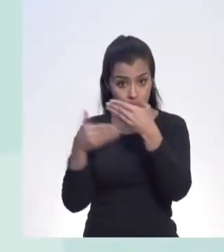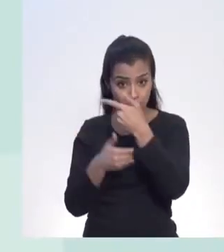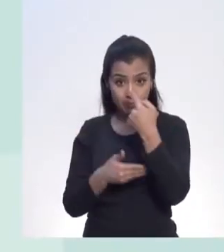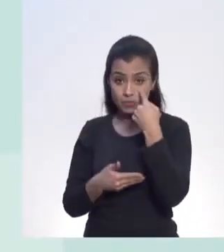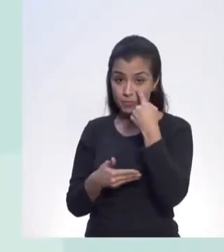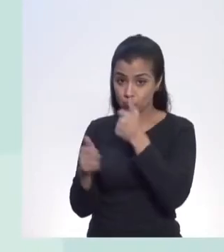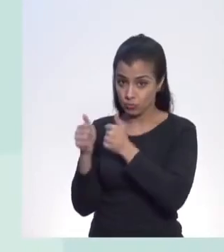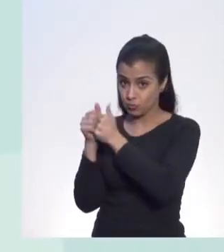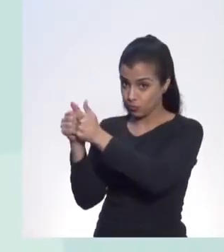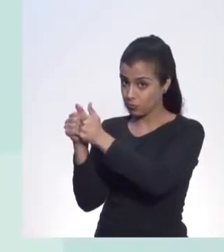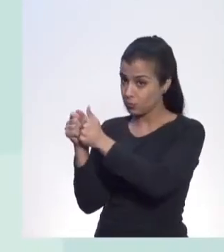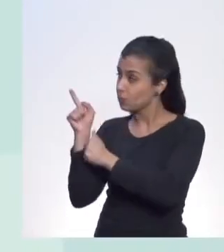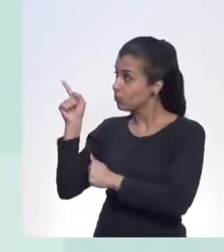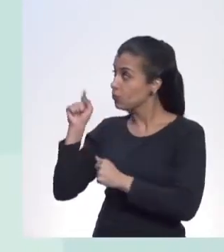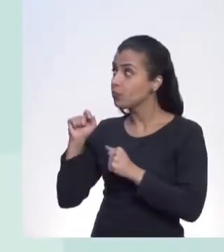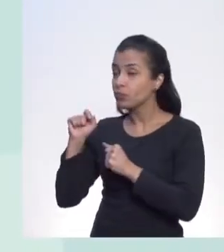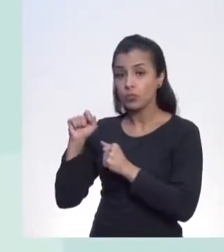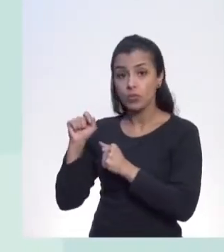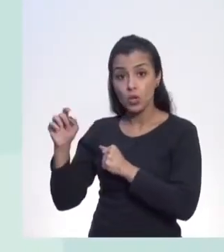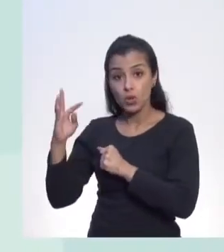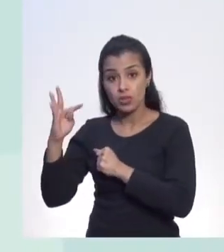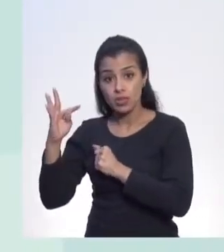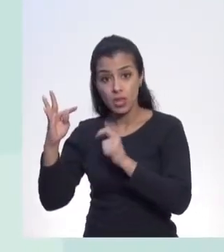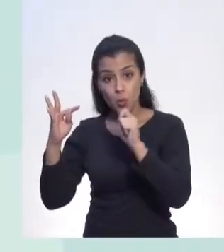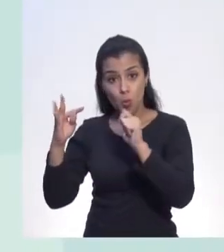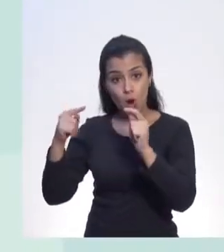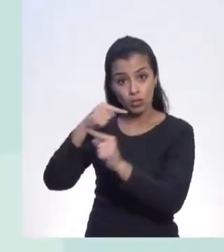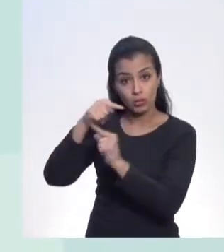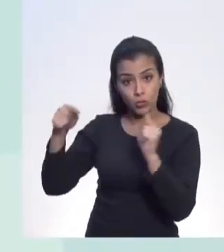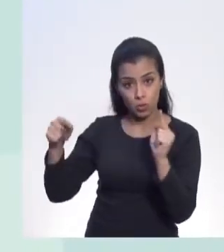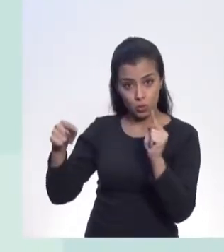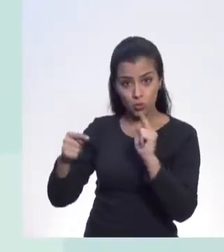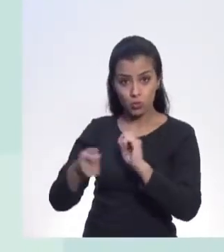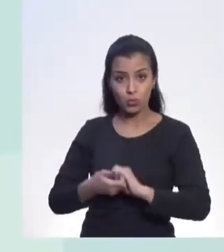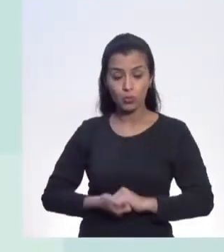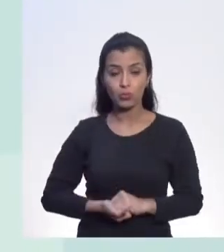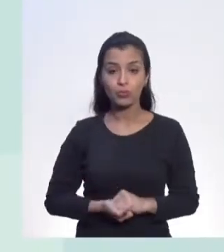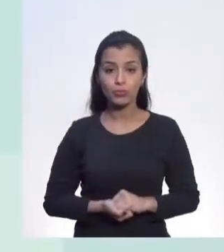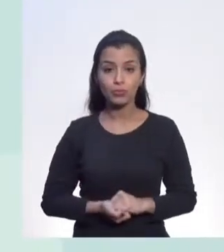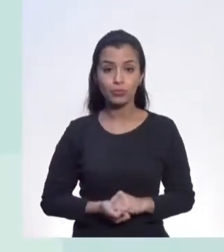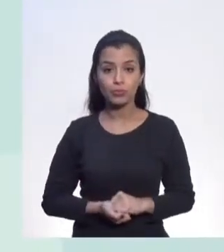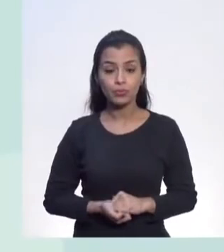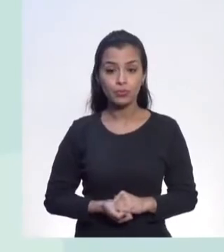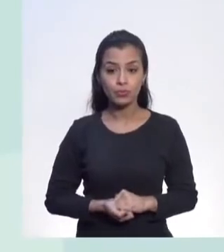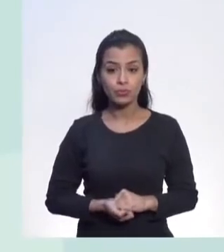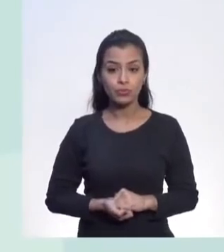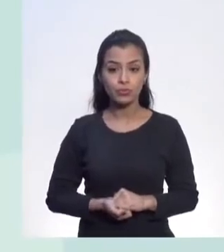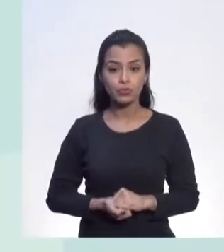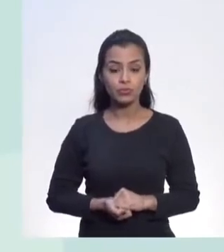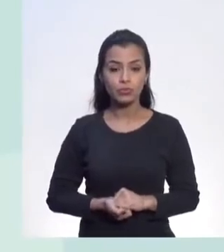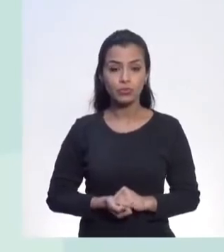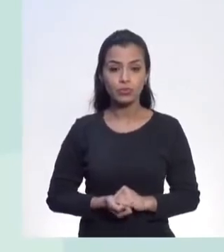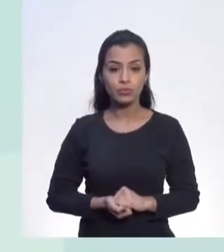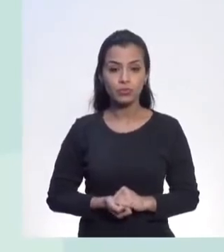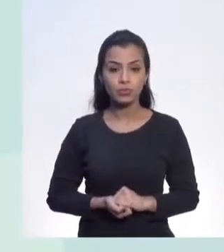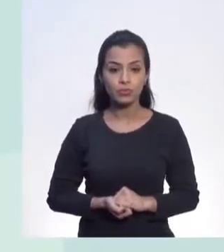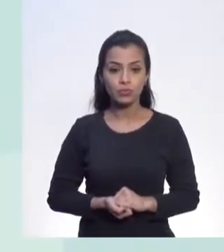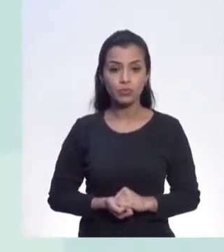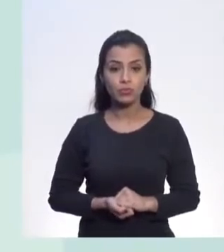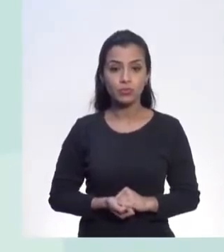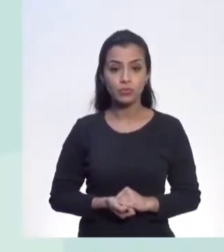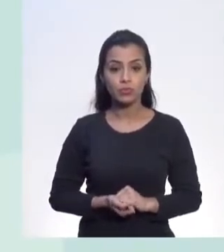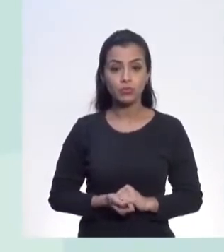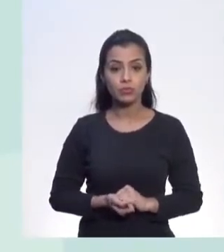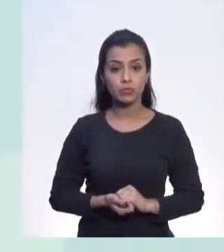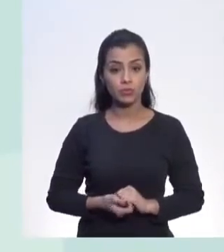inverter o T com o A. Muito bem. Mas eu vou trocar a segunda posição. Vou colocar